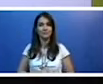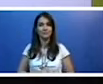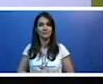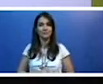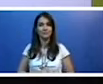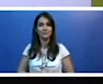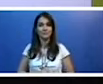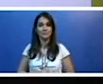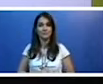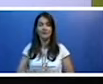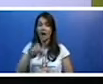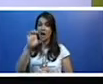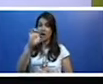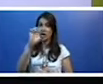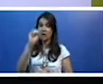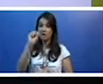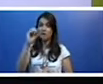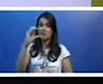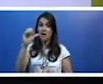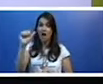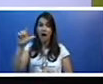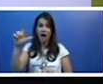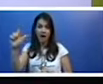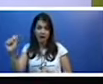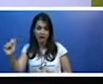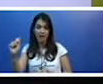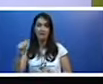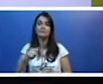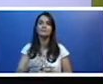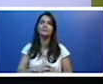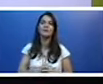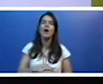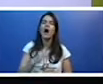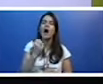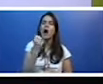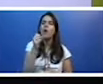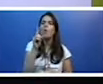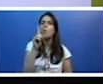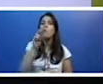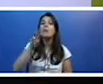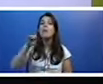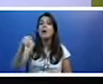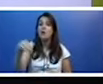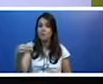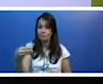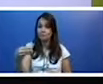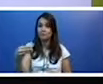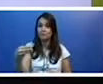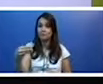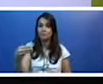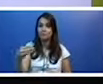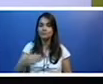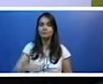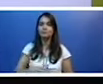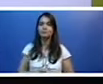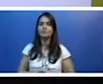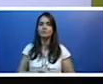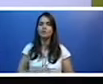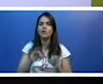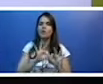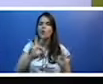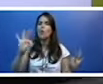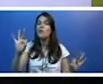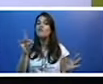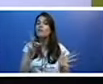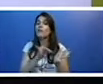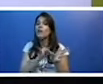Pela escala, cada centímetro no mapa equivale a 1 milhão de centímetros de comprimento real. O que a